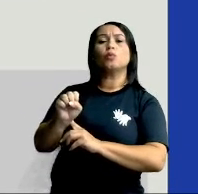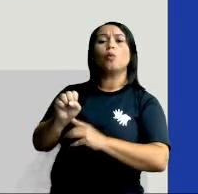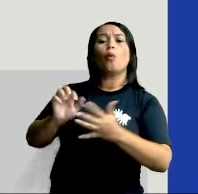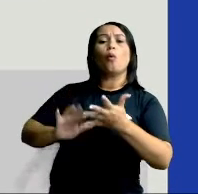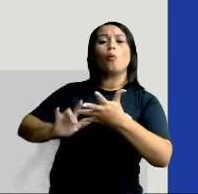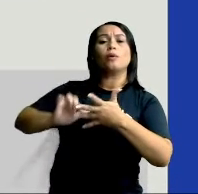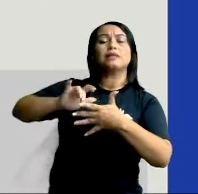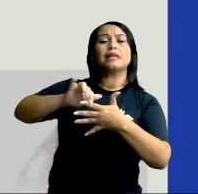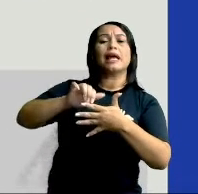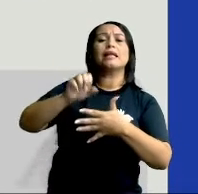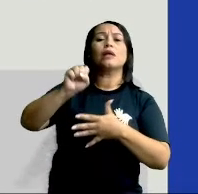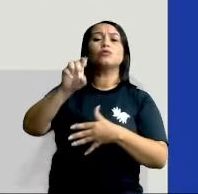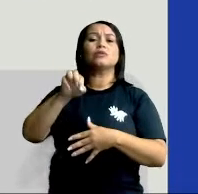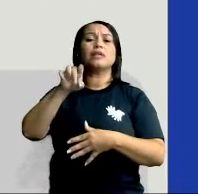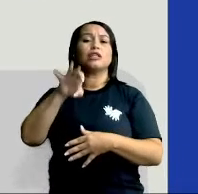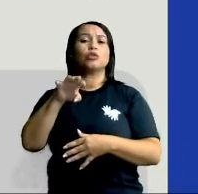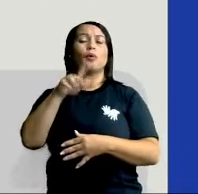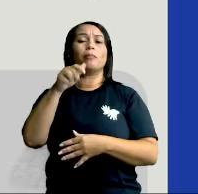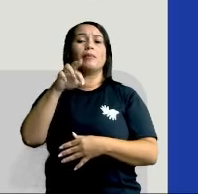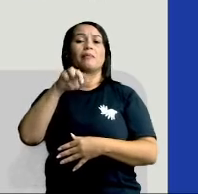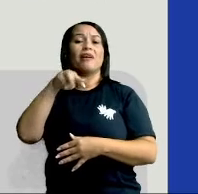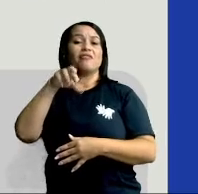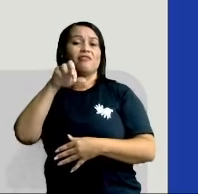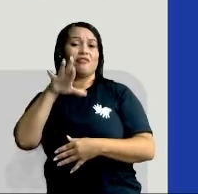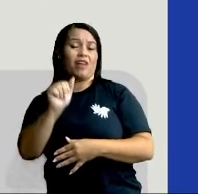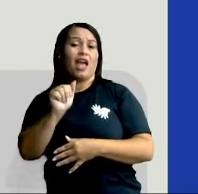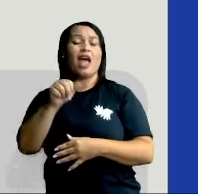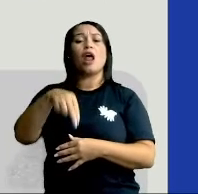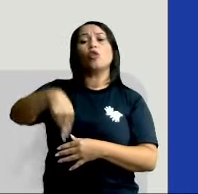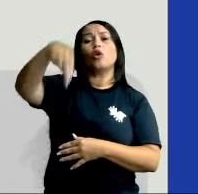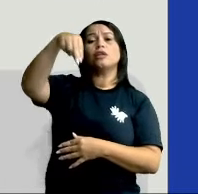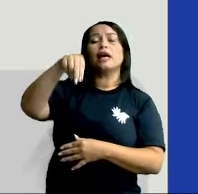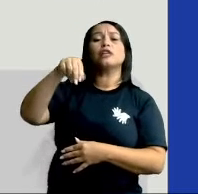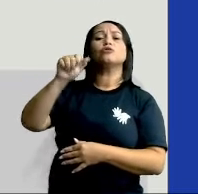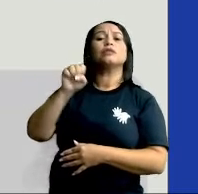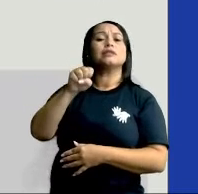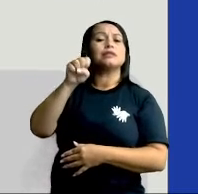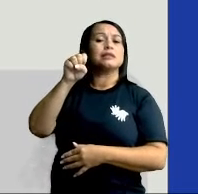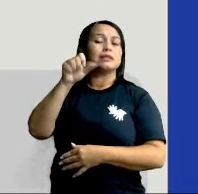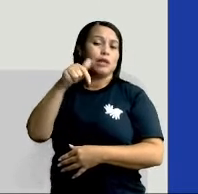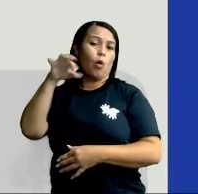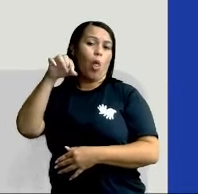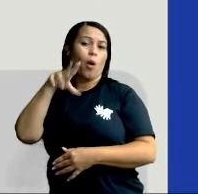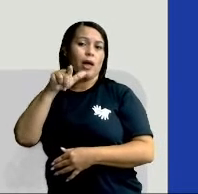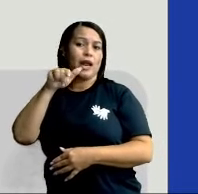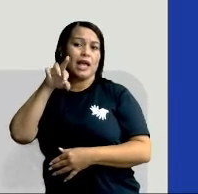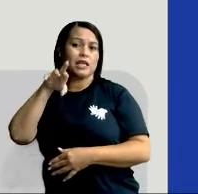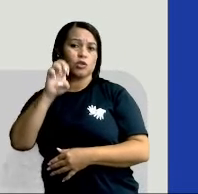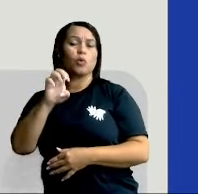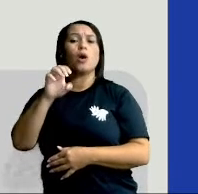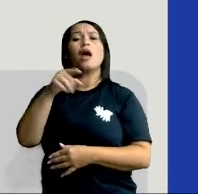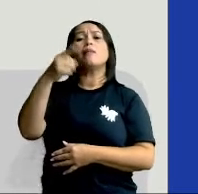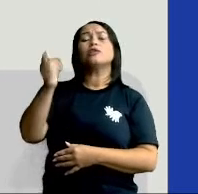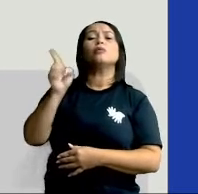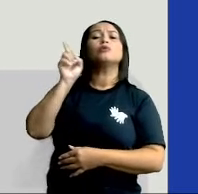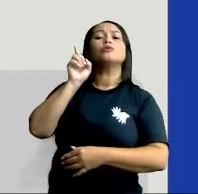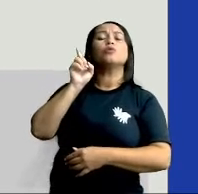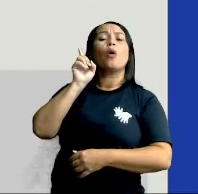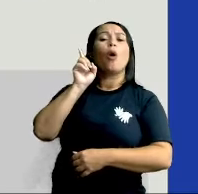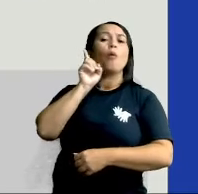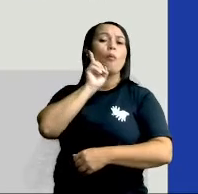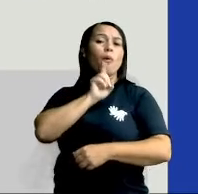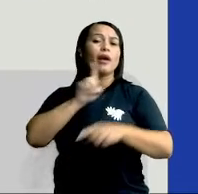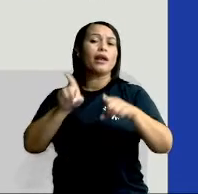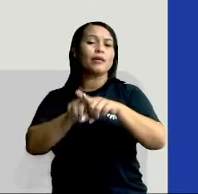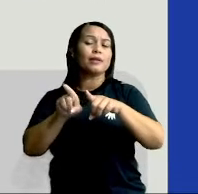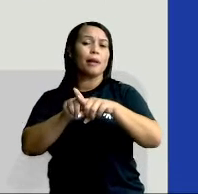ao sudeste com Primavera, a nordeste com São Lourenço da Mata e ao leste com Moreno e Cabo, e